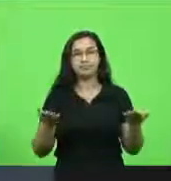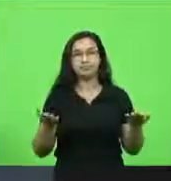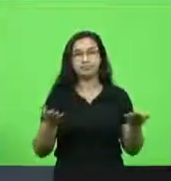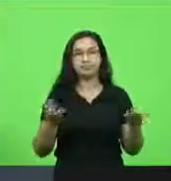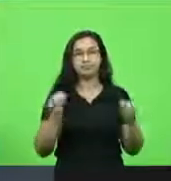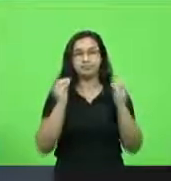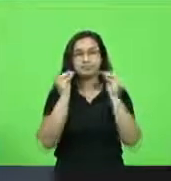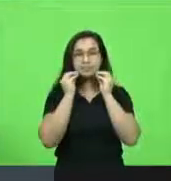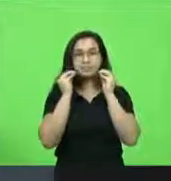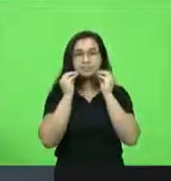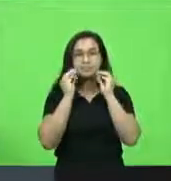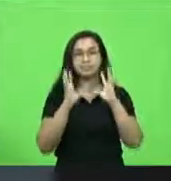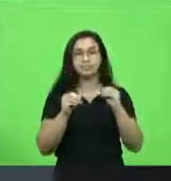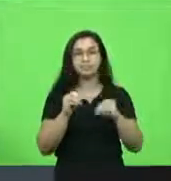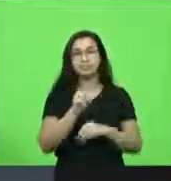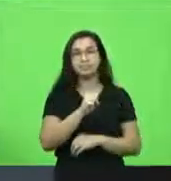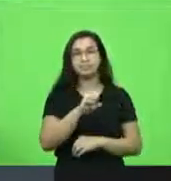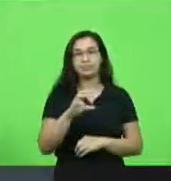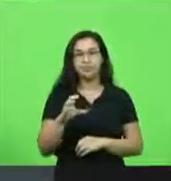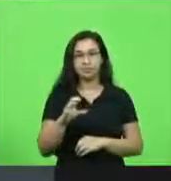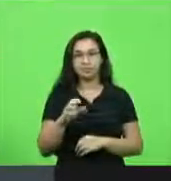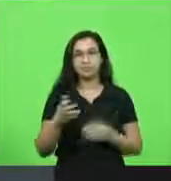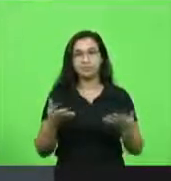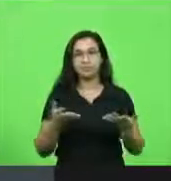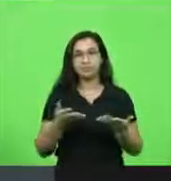todo catarinense, após um ano pandêmico.